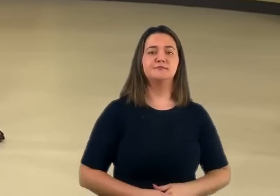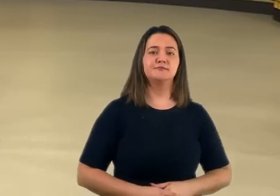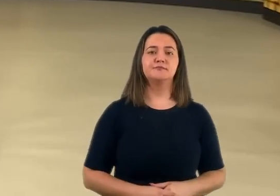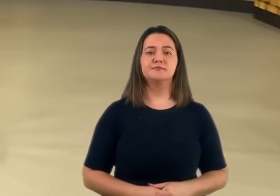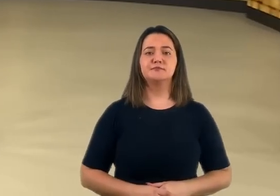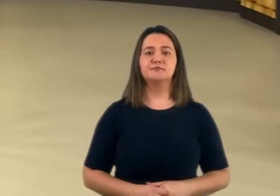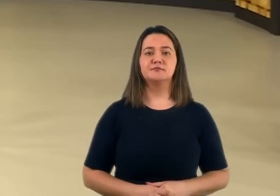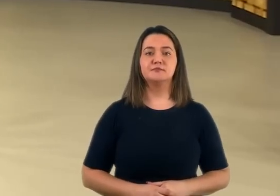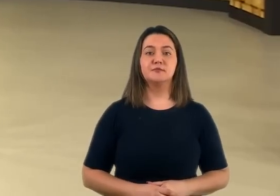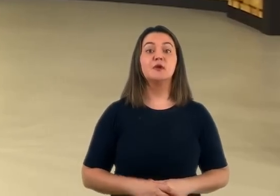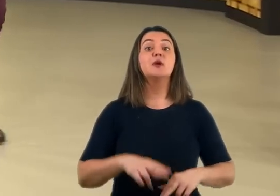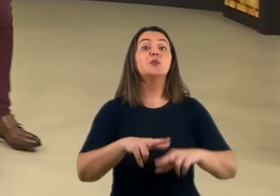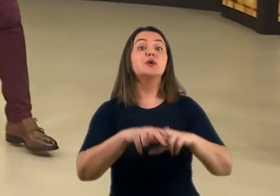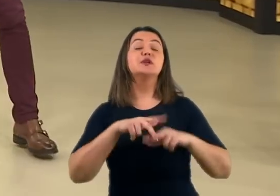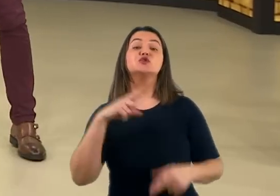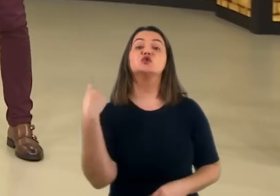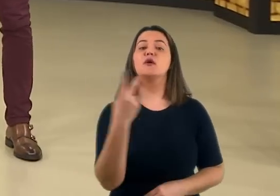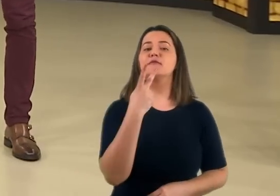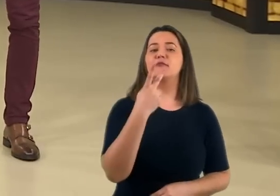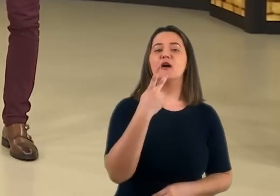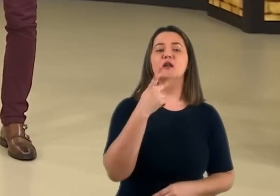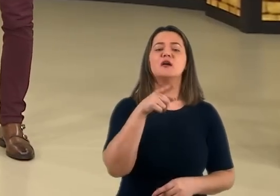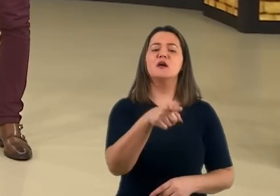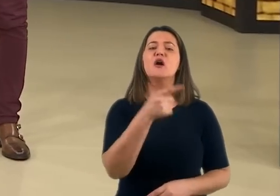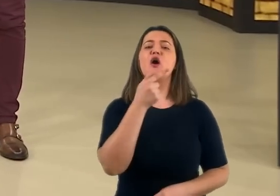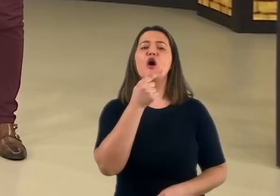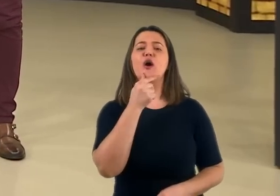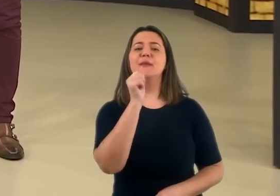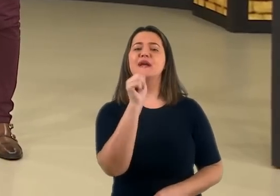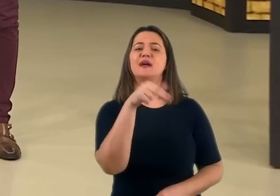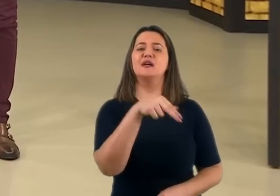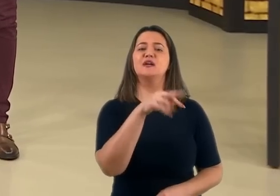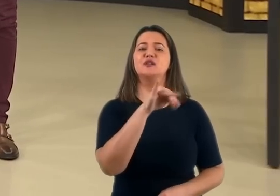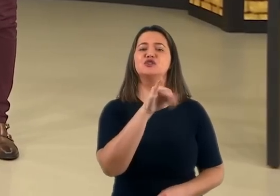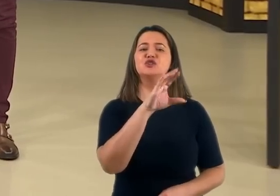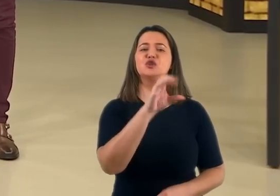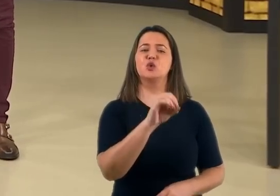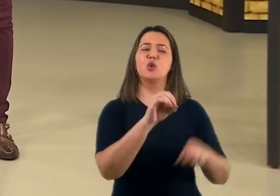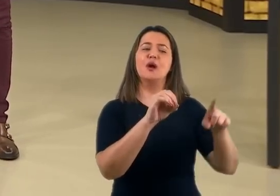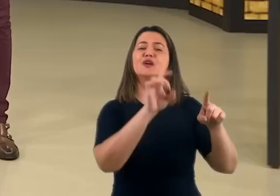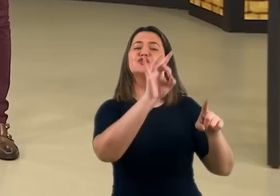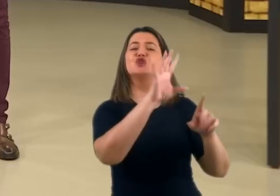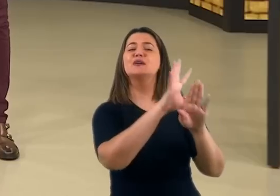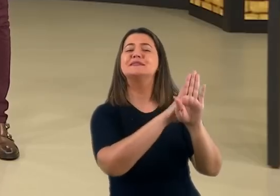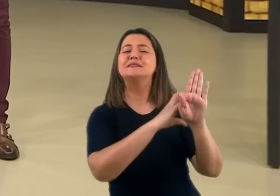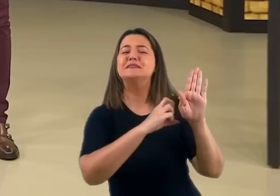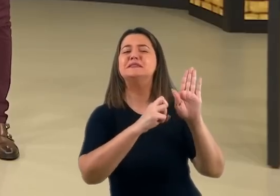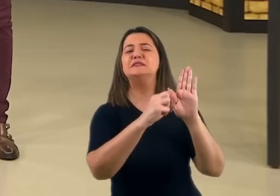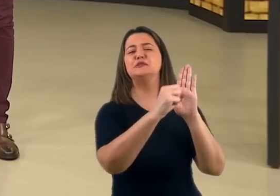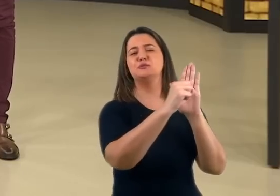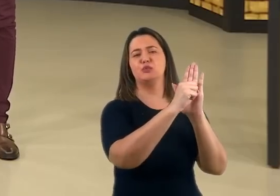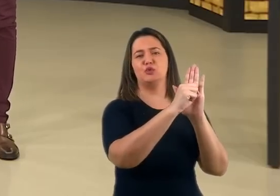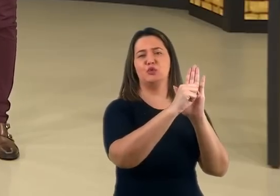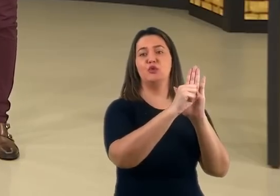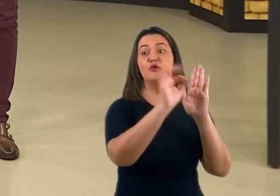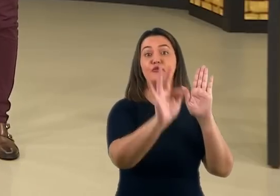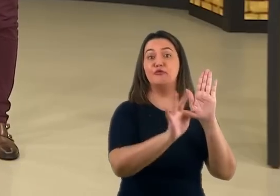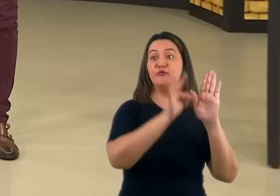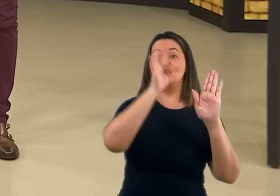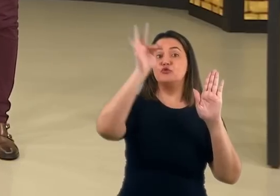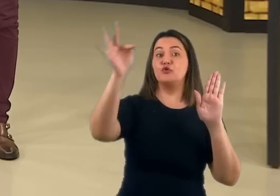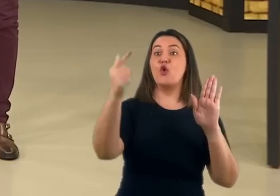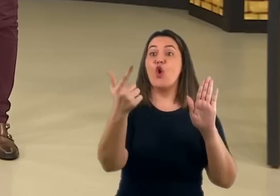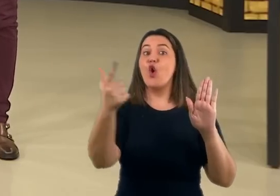que podemos dizer é que Antíoco Epifânio seria um símbolo daquele poder devastador que viria no futuro, assim como os dissidentes